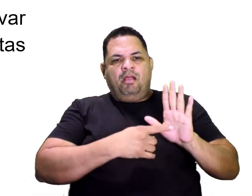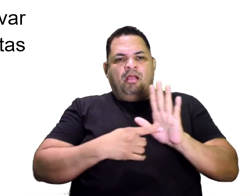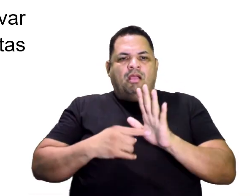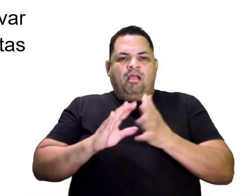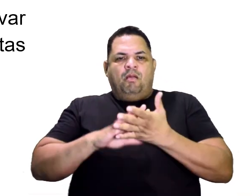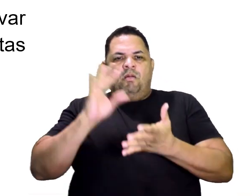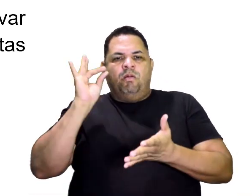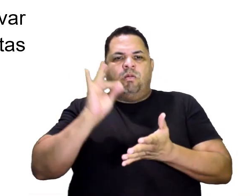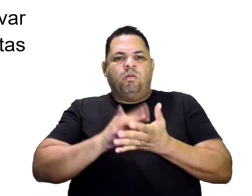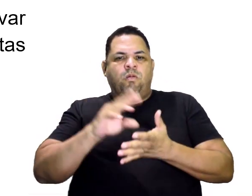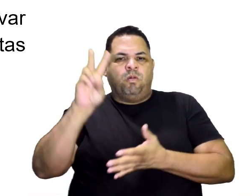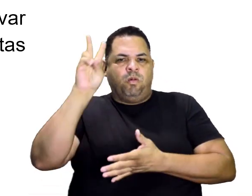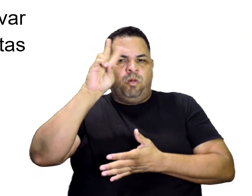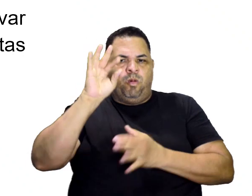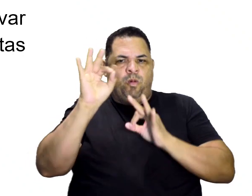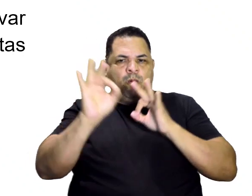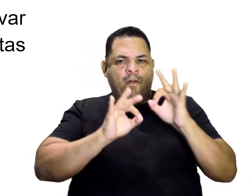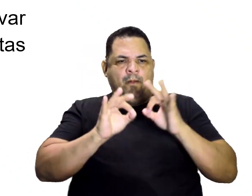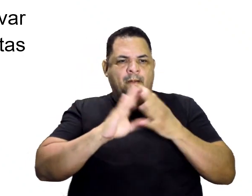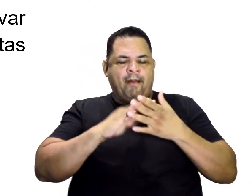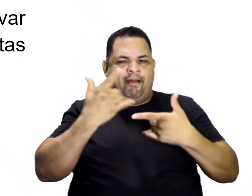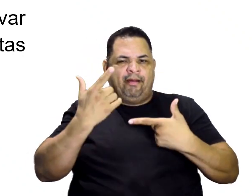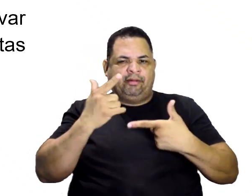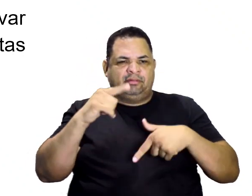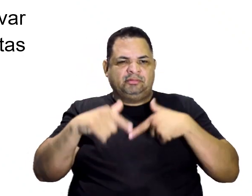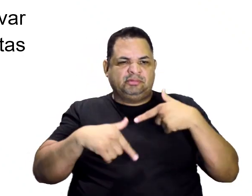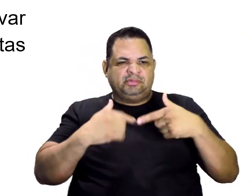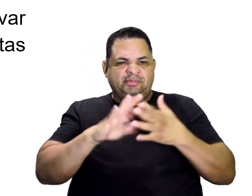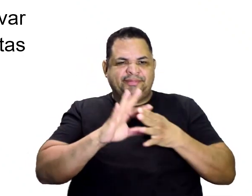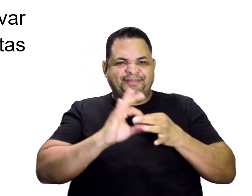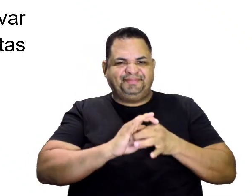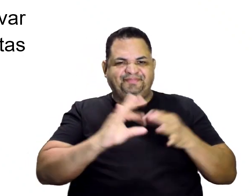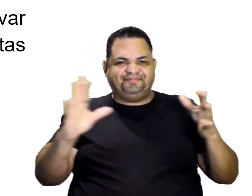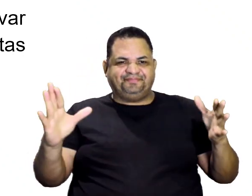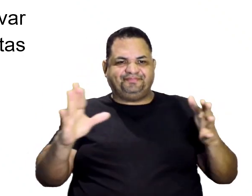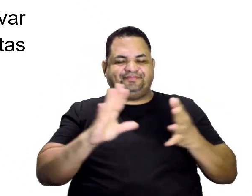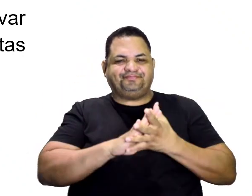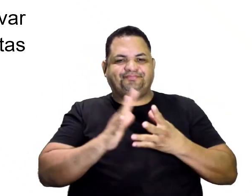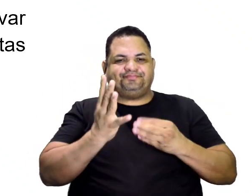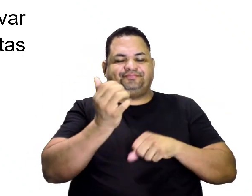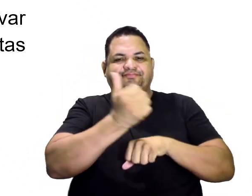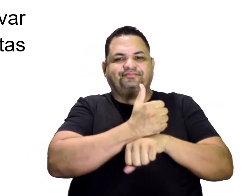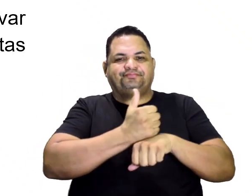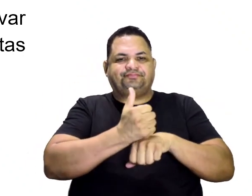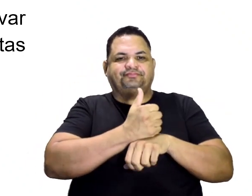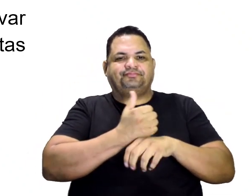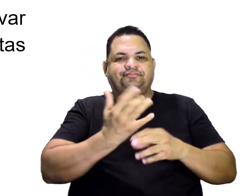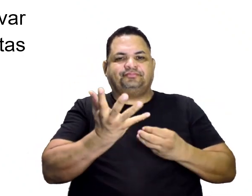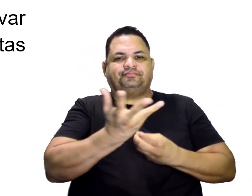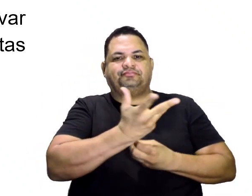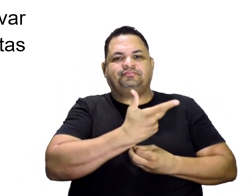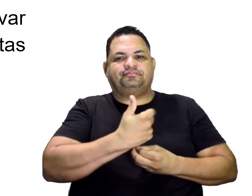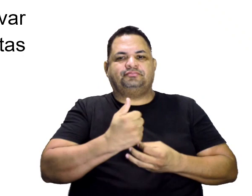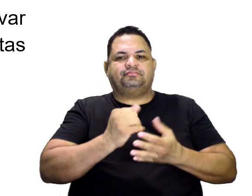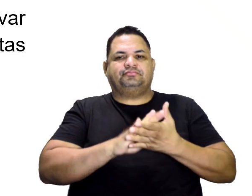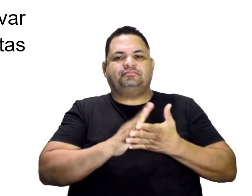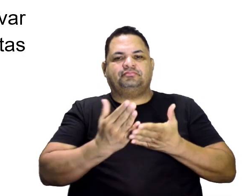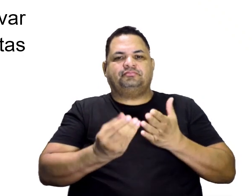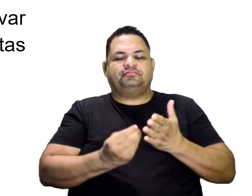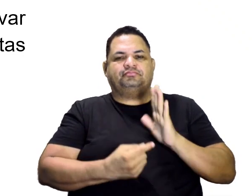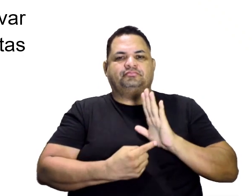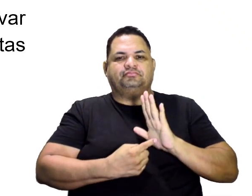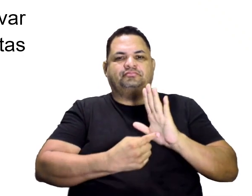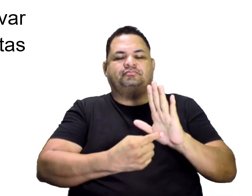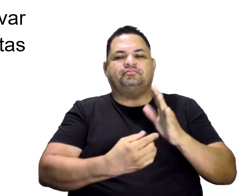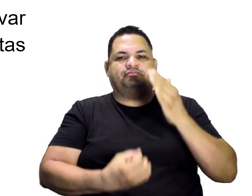retratava fatos históricos na forma de reprodução e livre expressão artística,